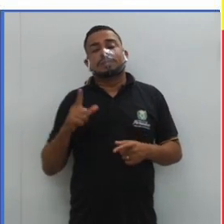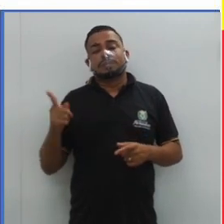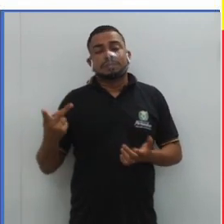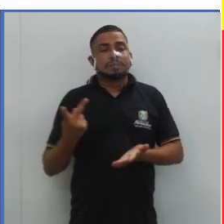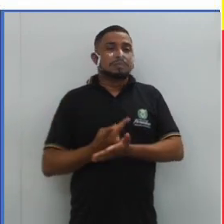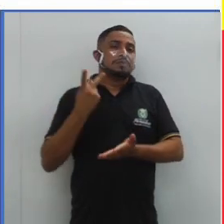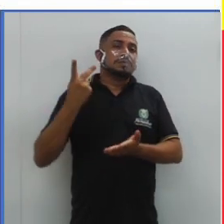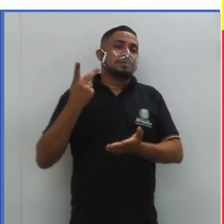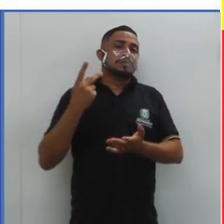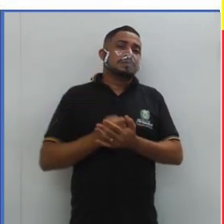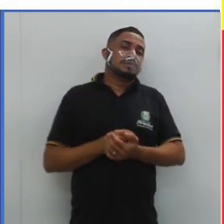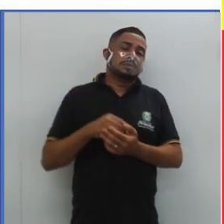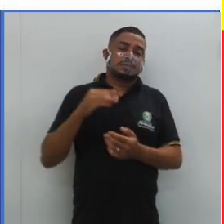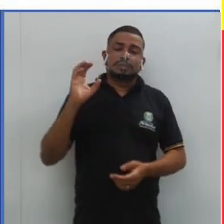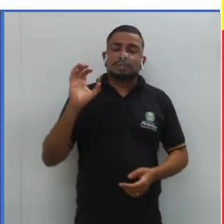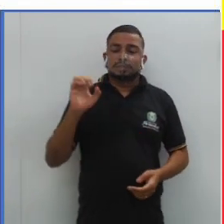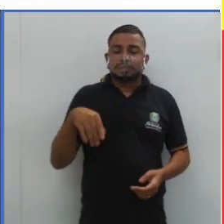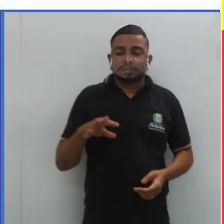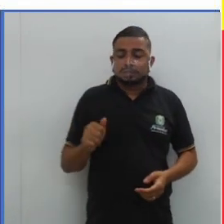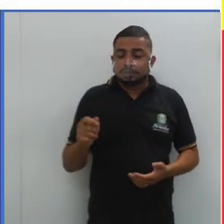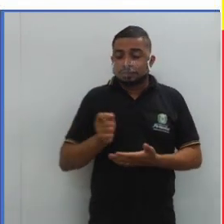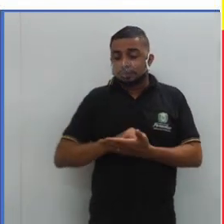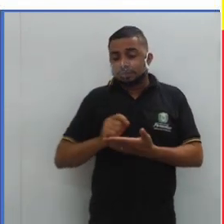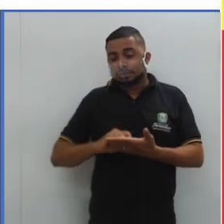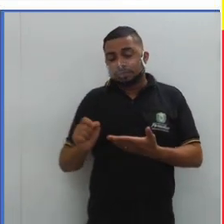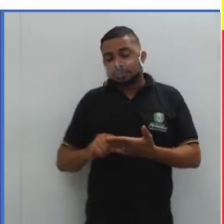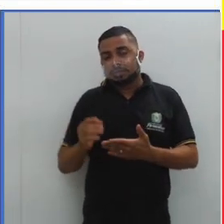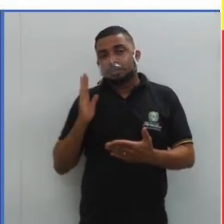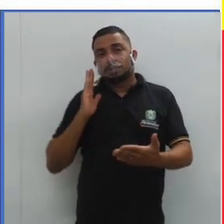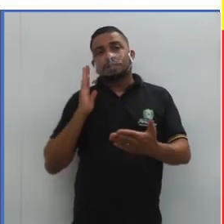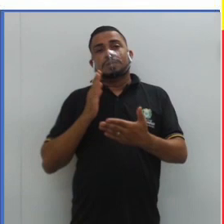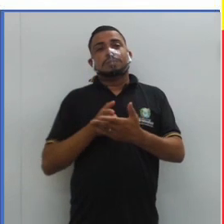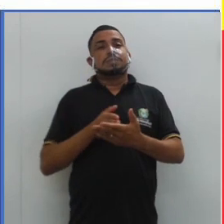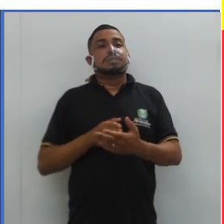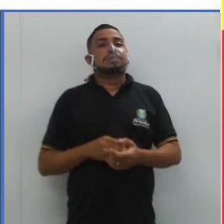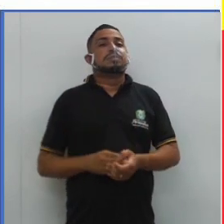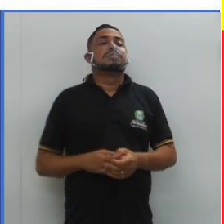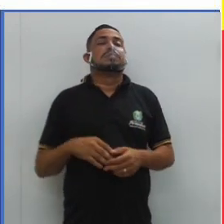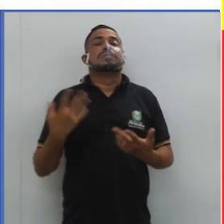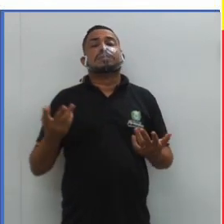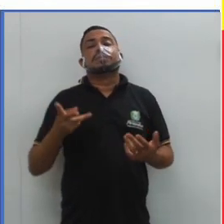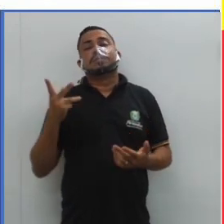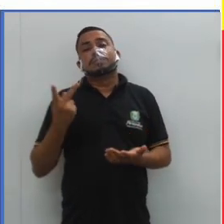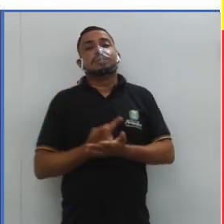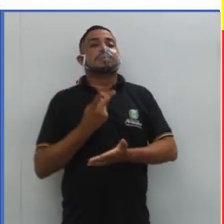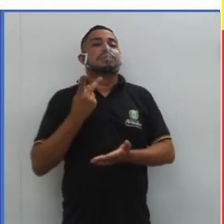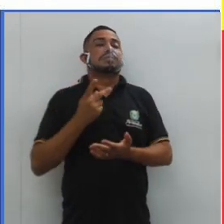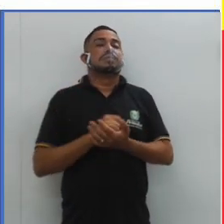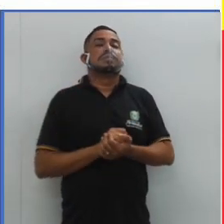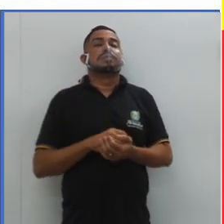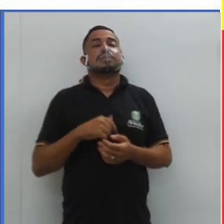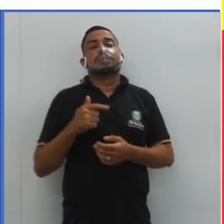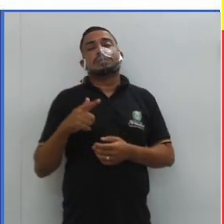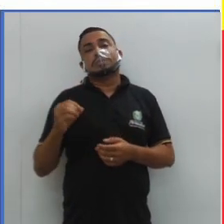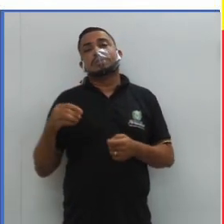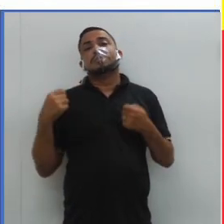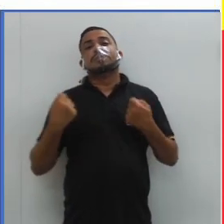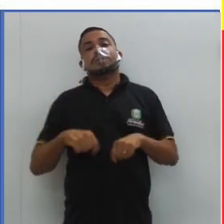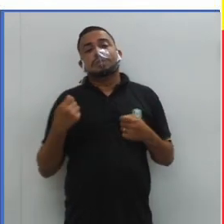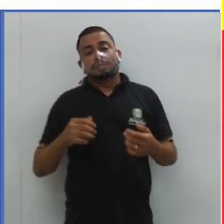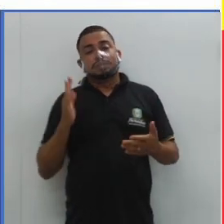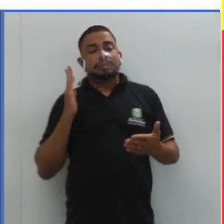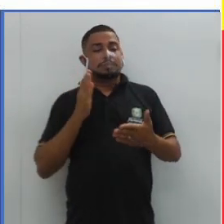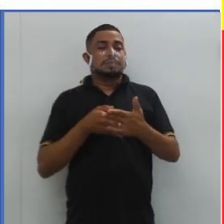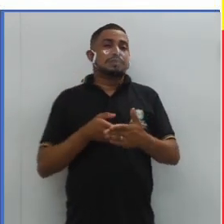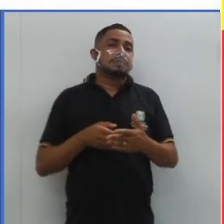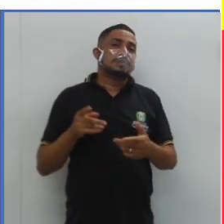ação. A ação é aquilo que ocorre na cena e deve ser escrita de forma objetiva, né? O que é que vai acontecer na cena. Então, assim, a ação